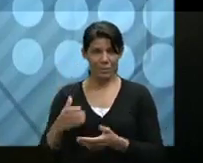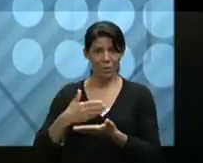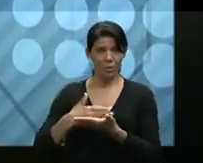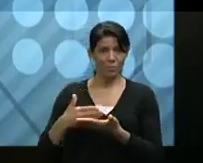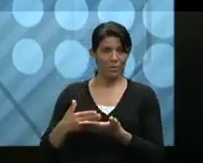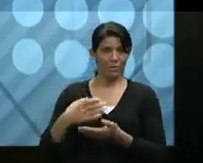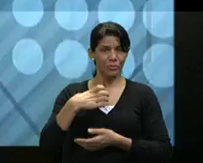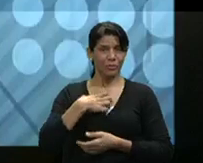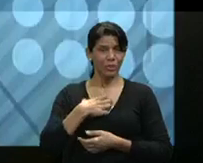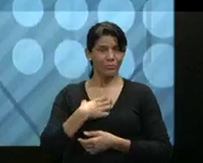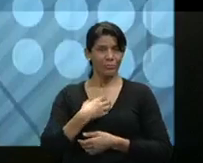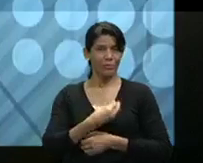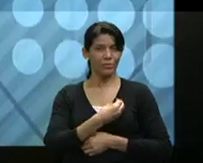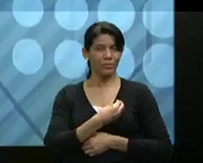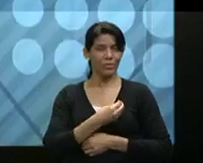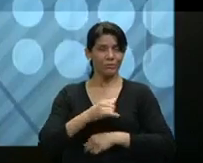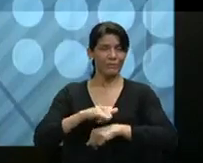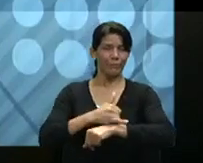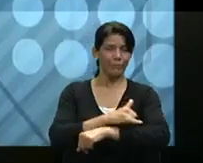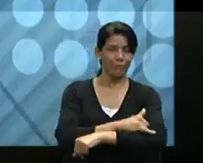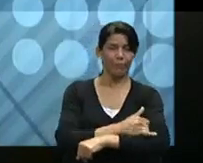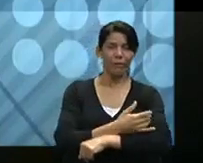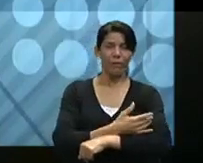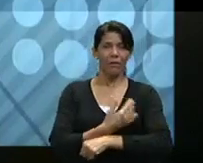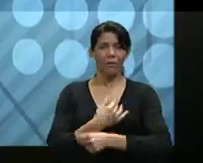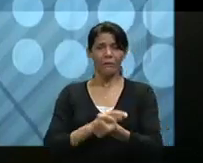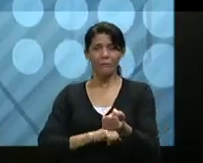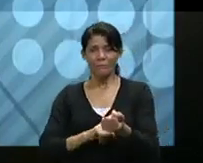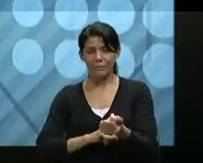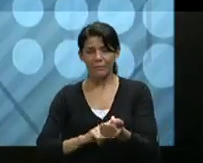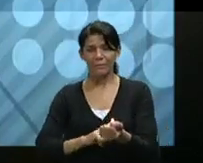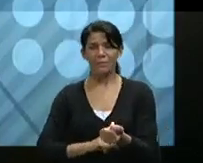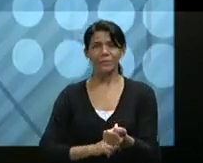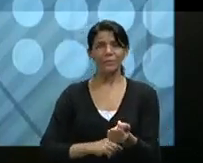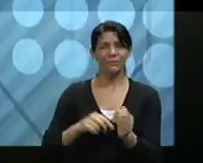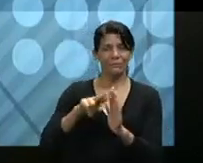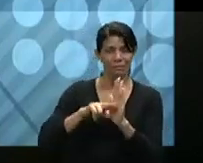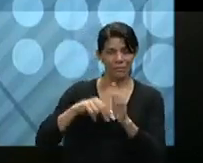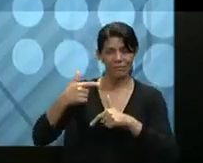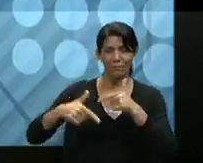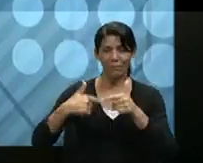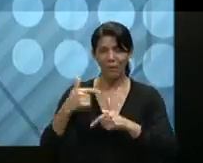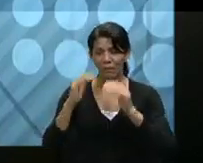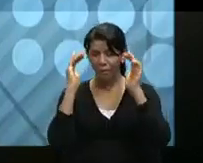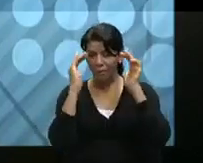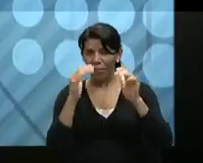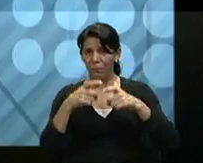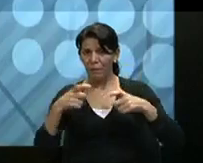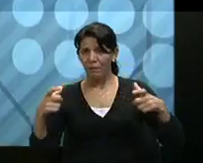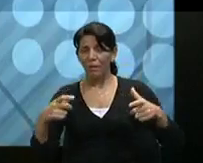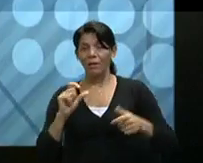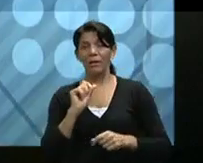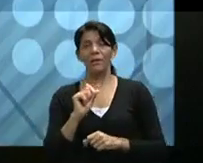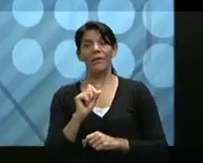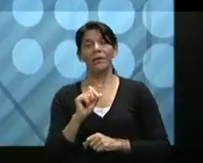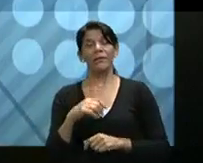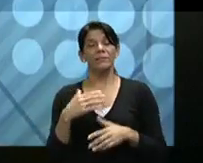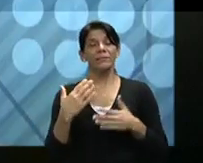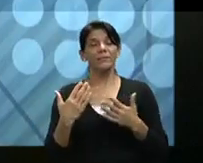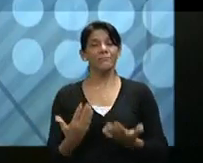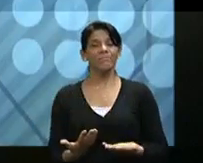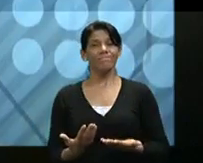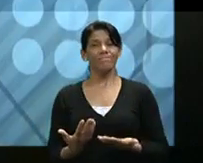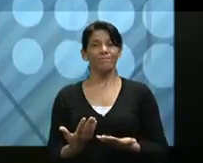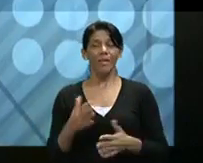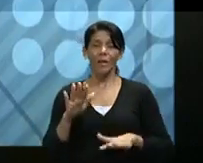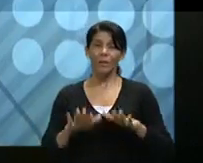um estilo de vida mais sedentário, mais estressado, rotinas de trabalho cada vez maiores, e assim elas acabam,